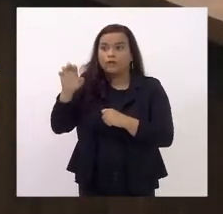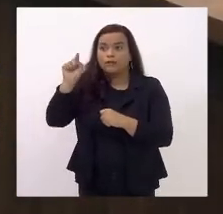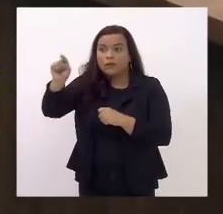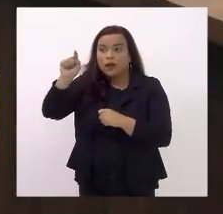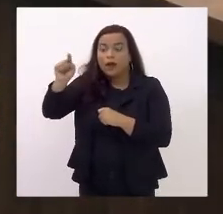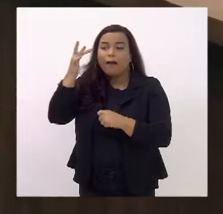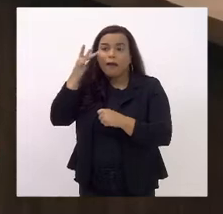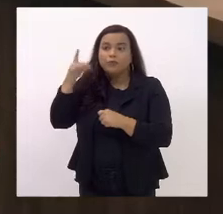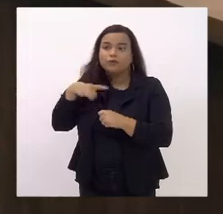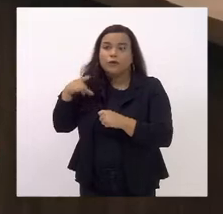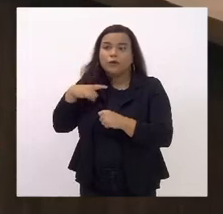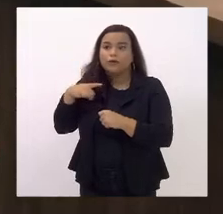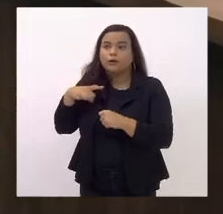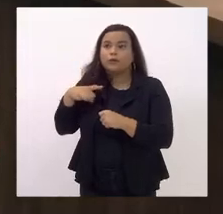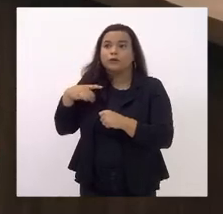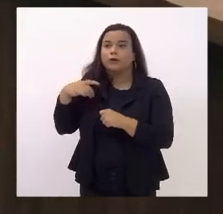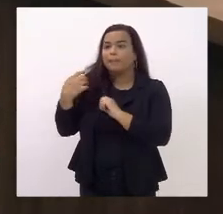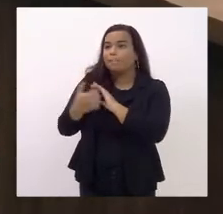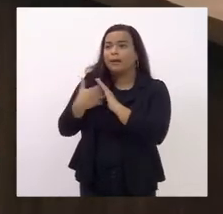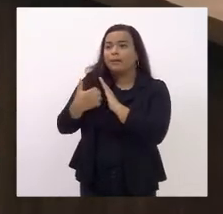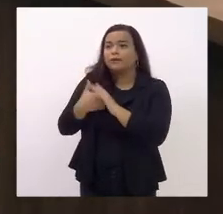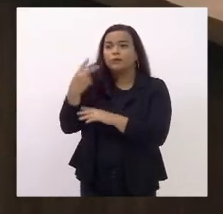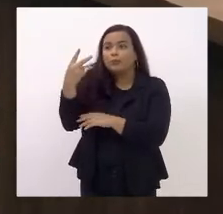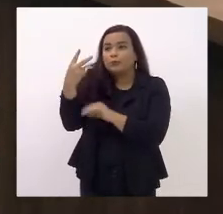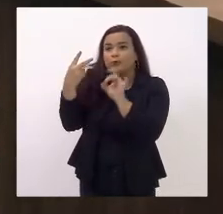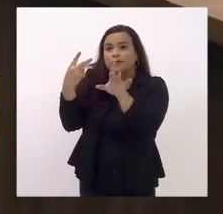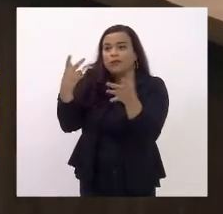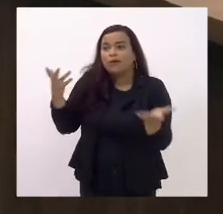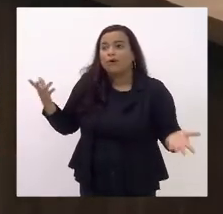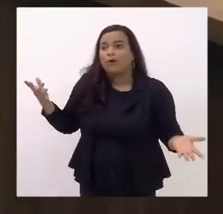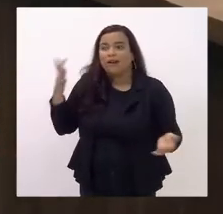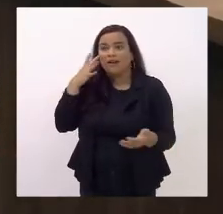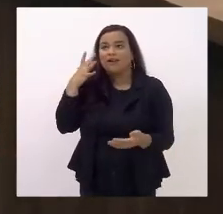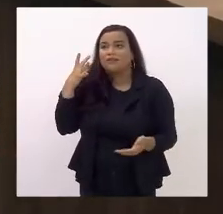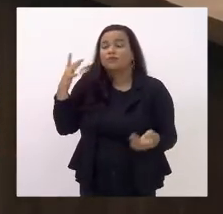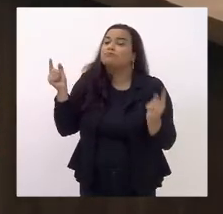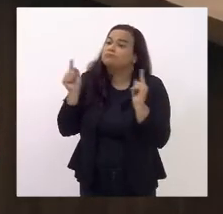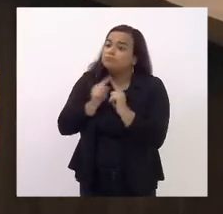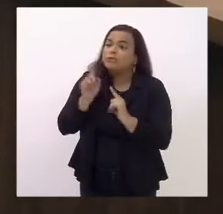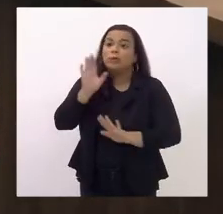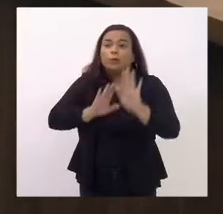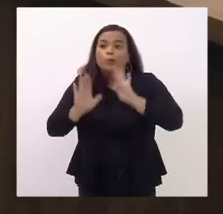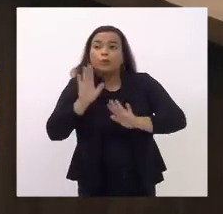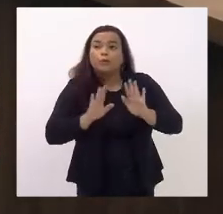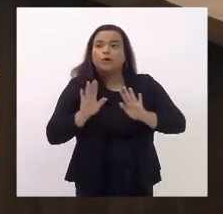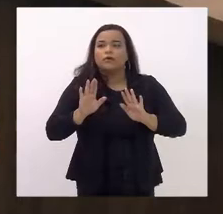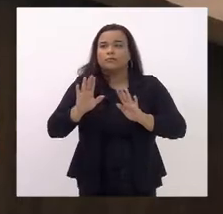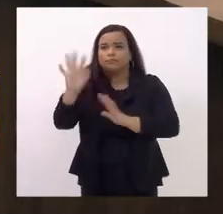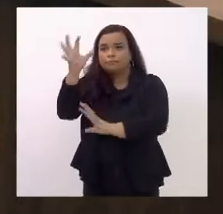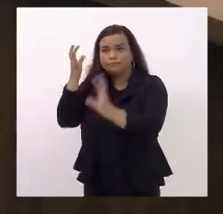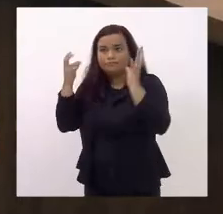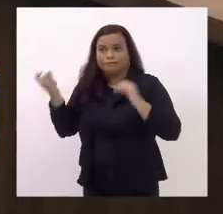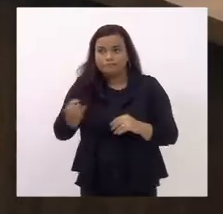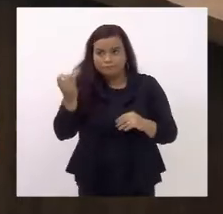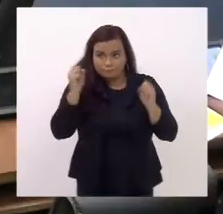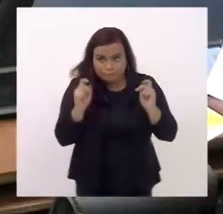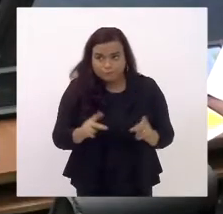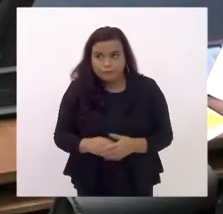empresas. Então, é exatamente no mesmo sentido. Mas só ter esse cuidado ambiental que é importante. Tá,